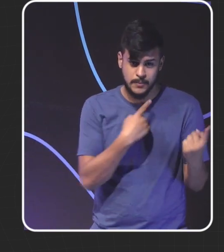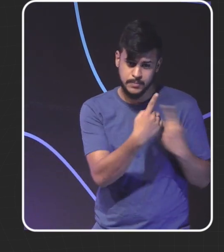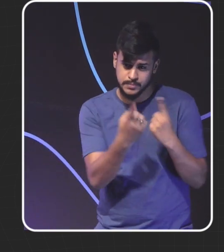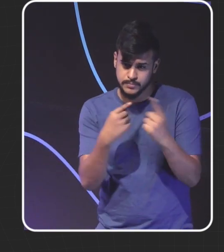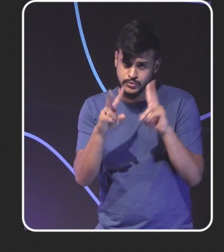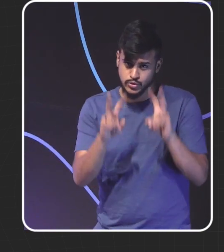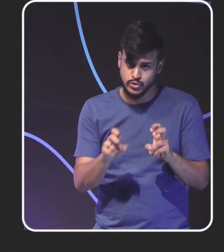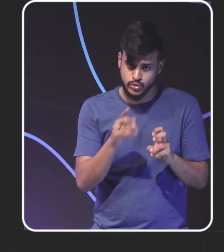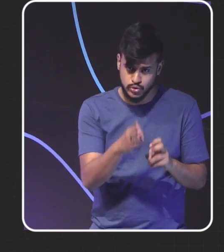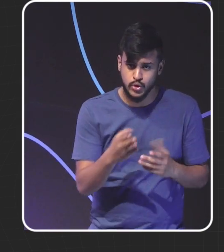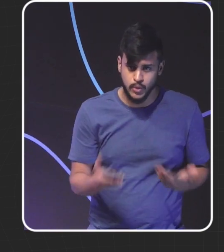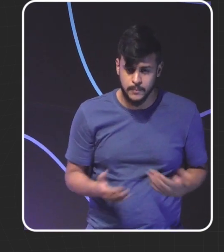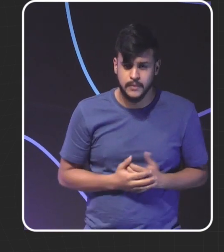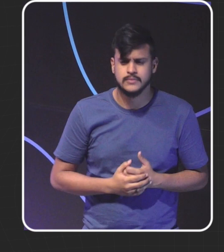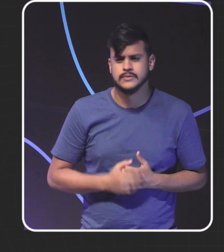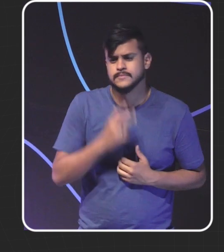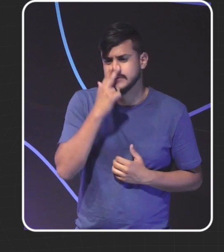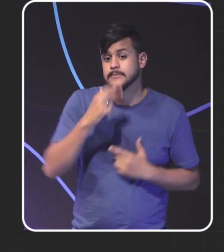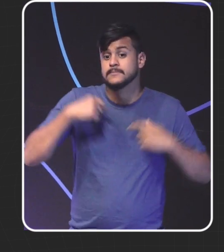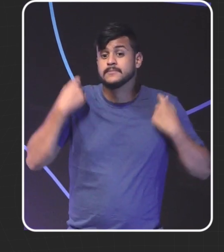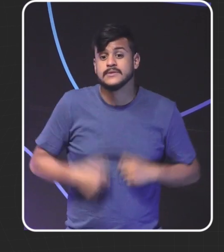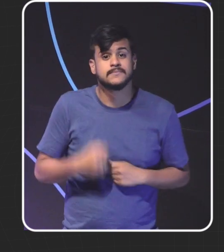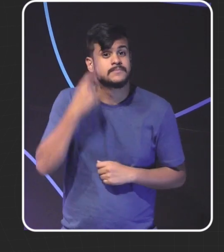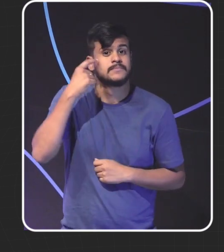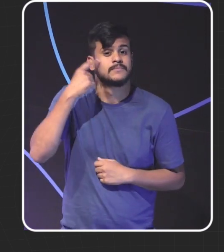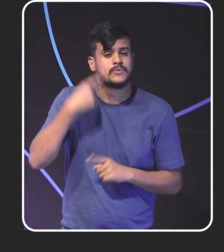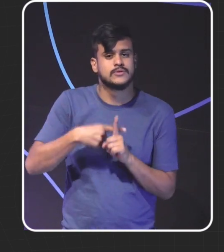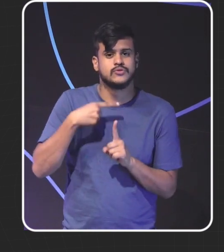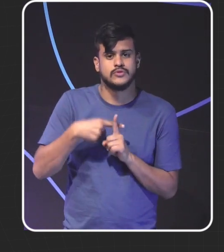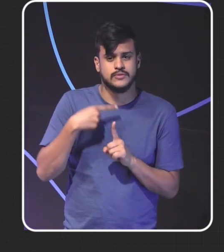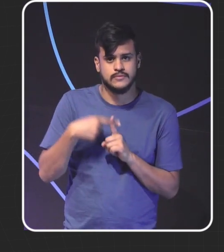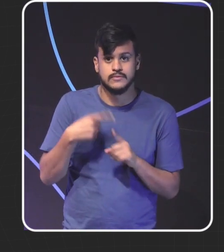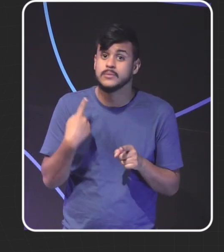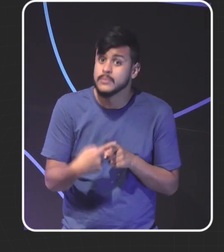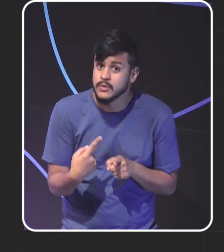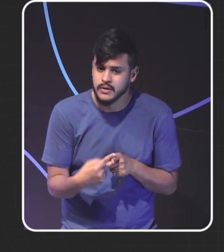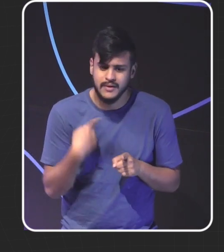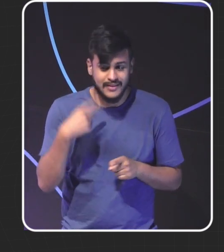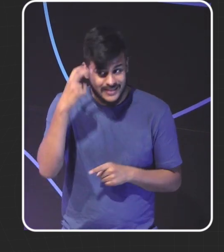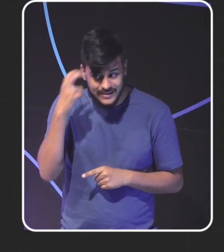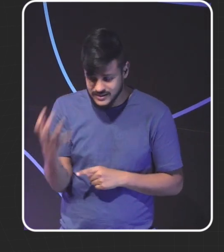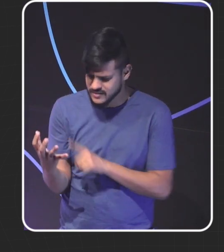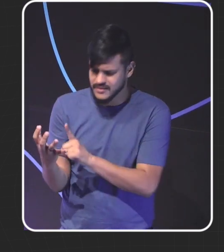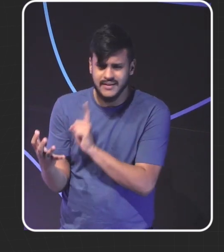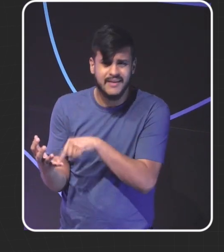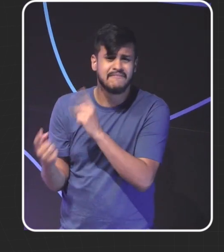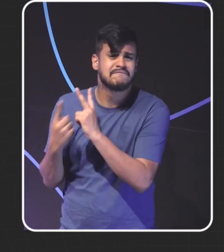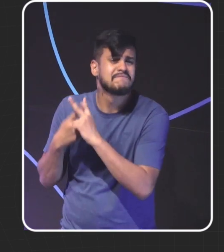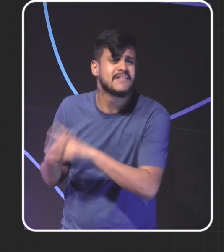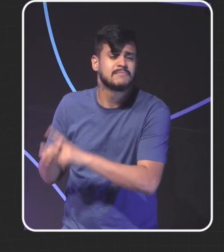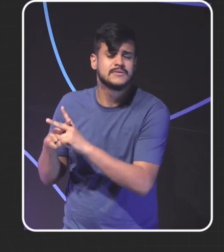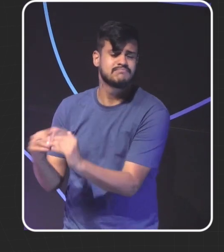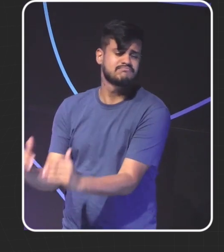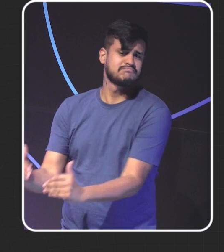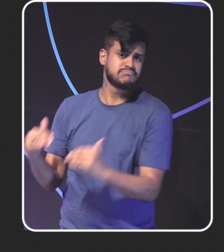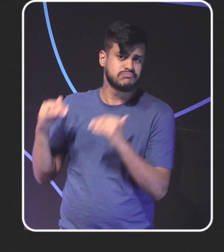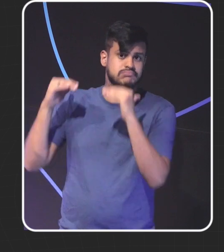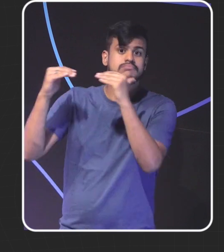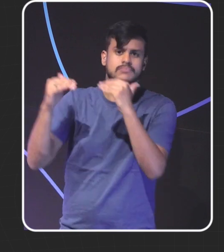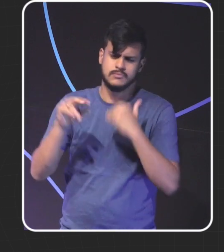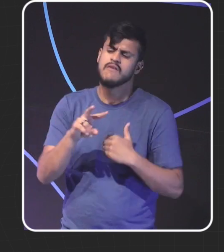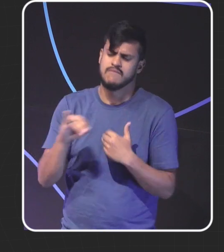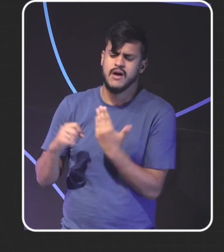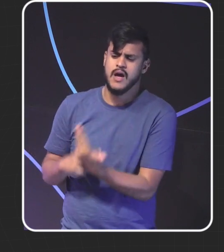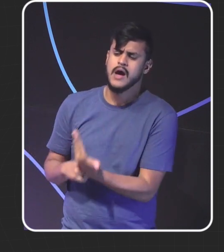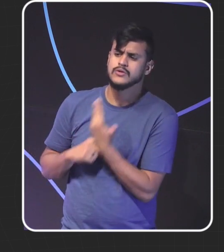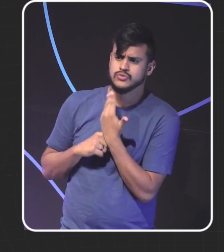assunto. Eu acho que a gente tem que ser otimista, porque a inteligência artificial é uma grande ferramenta. Ela vai trazer uma série